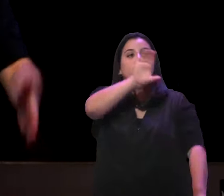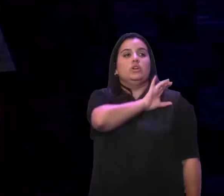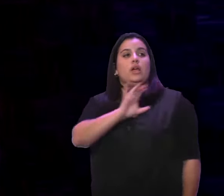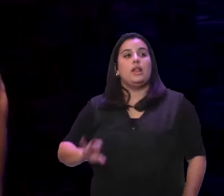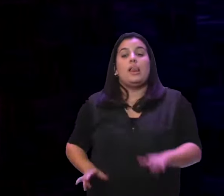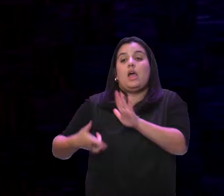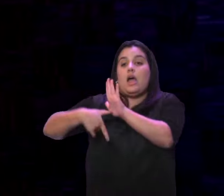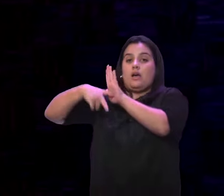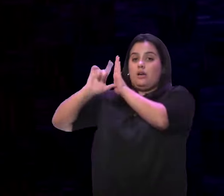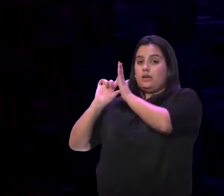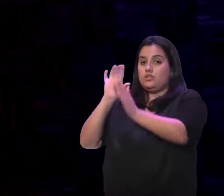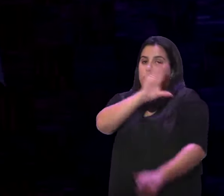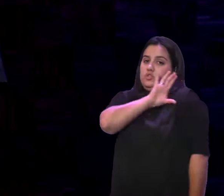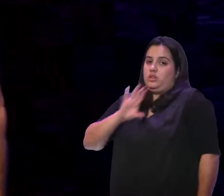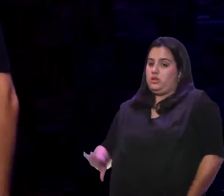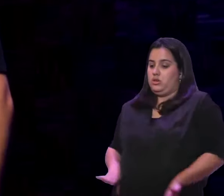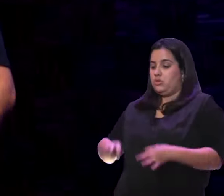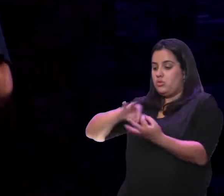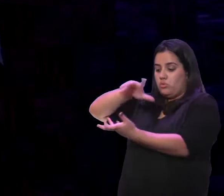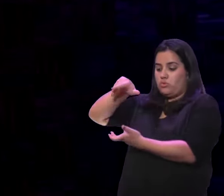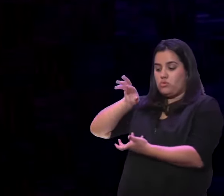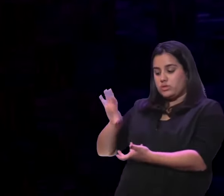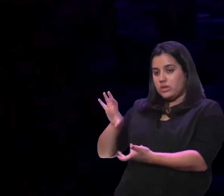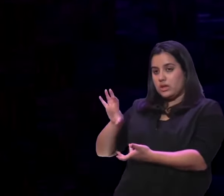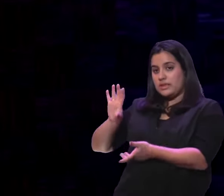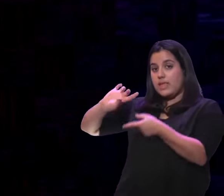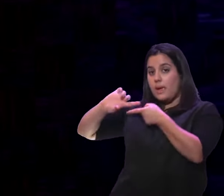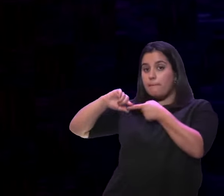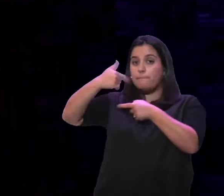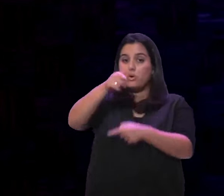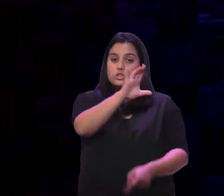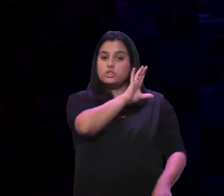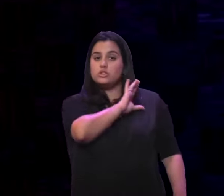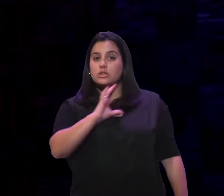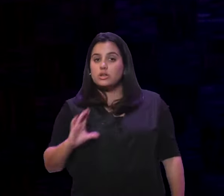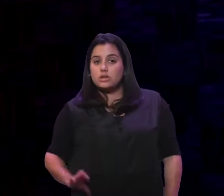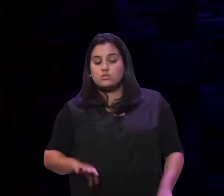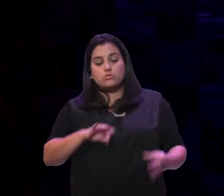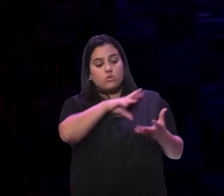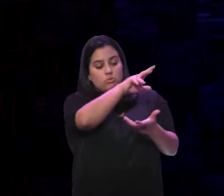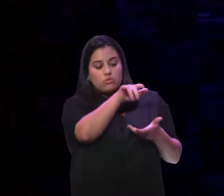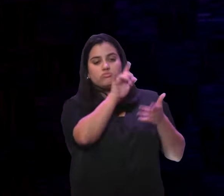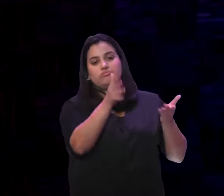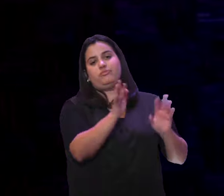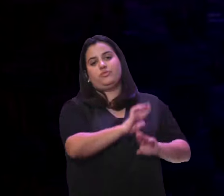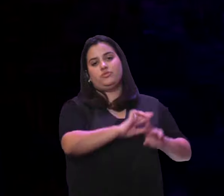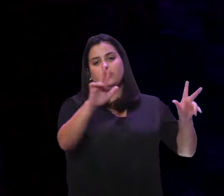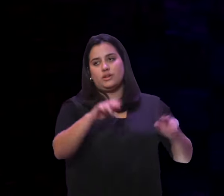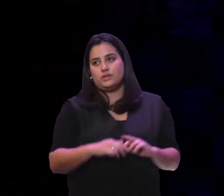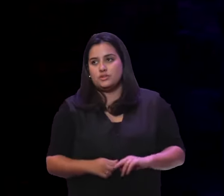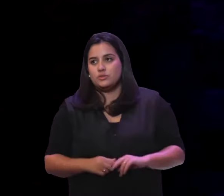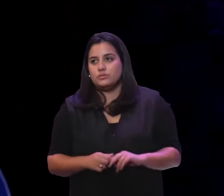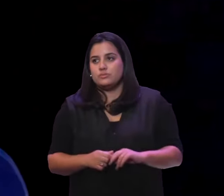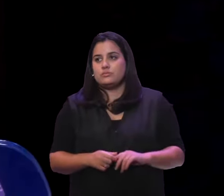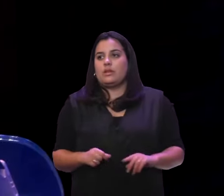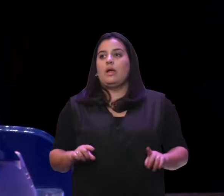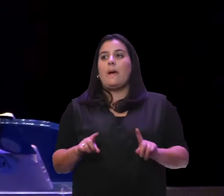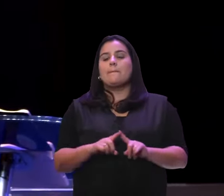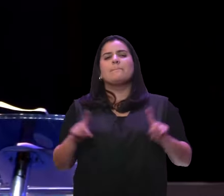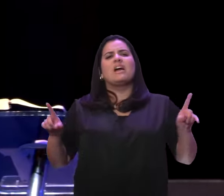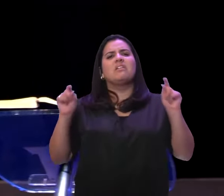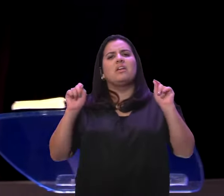Antes de Cristo, o mundo era uma coisa. Depois de Cristo, o mundo era outra. Mas aí o